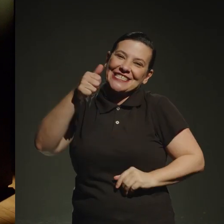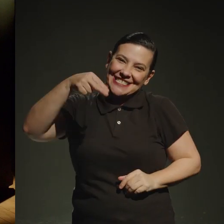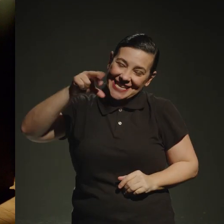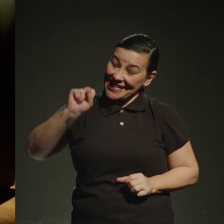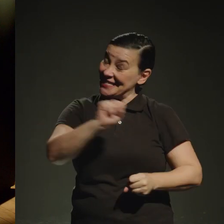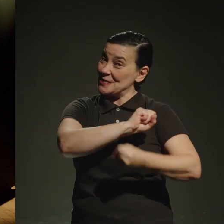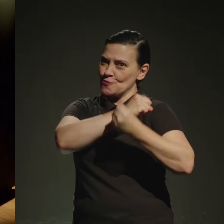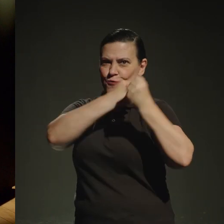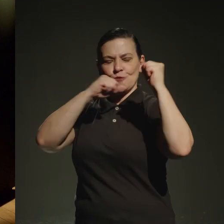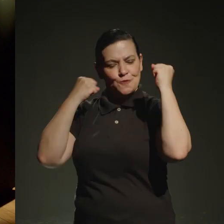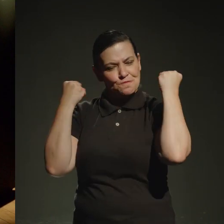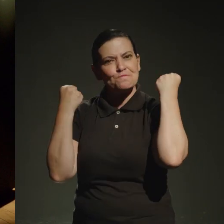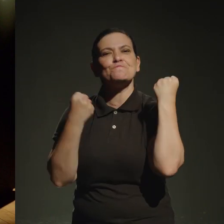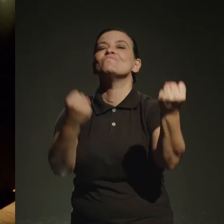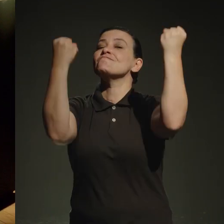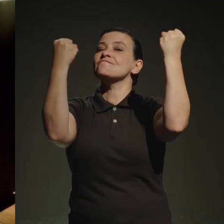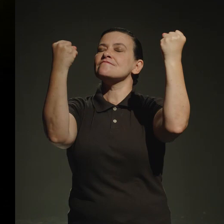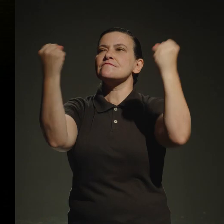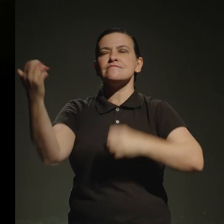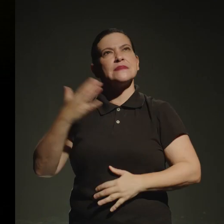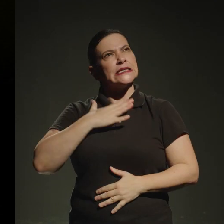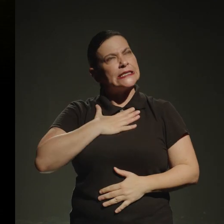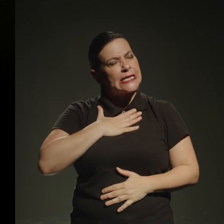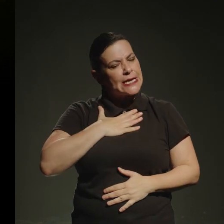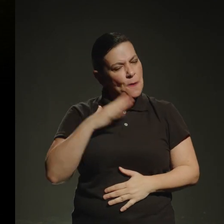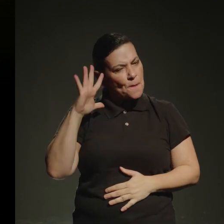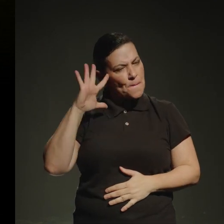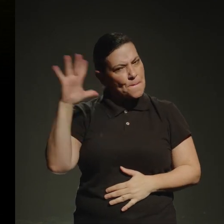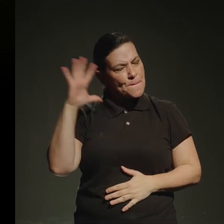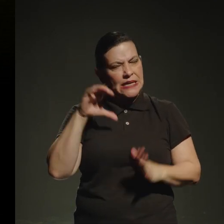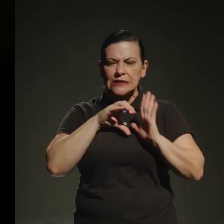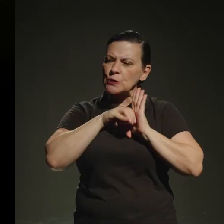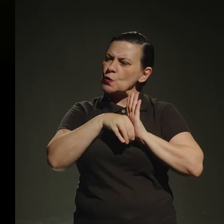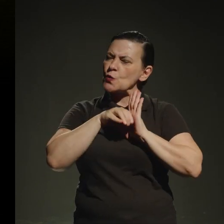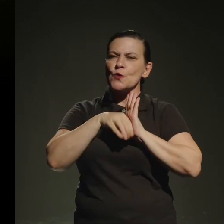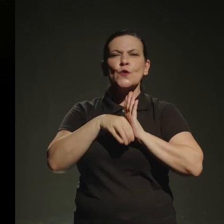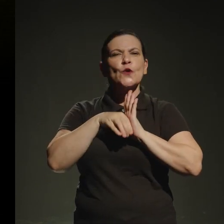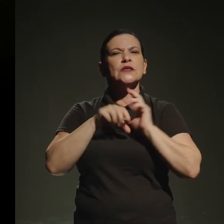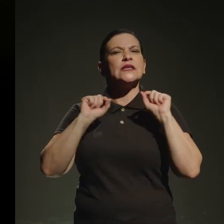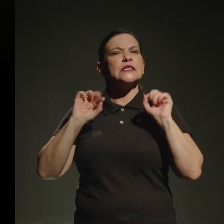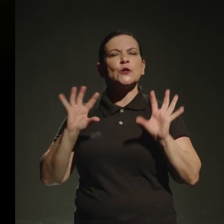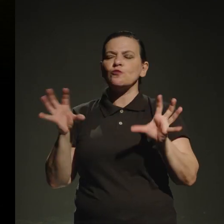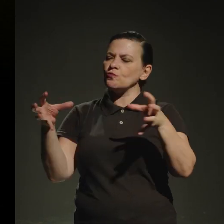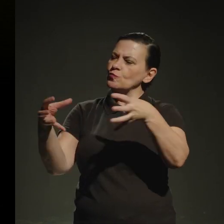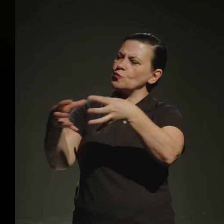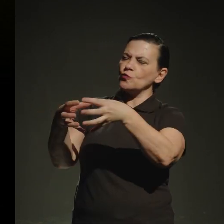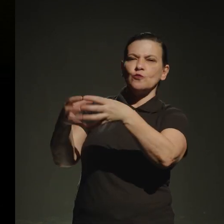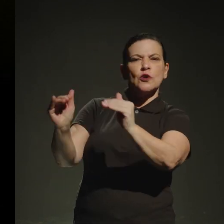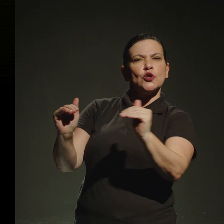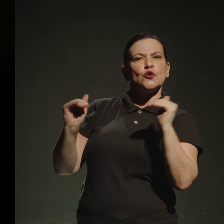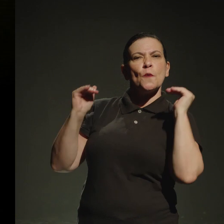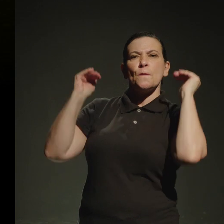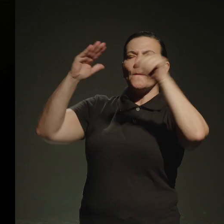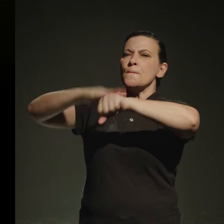vento que desgrenha a copa dos olivais. Teu nome entrará para a história, amigo, e este nome, desde já